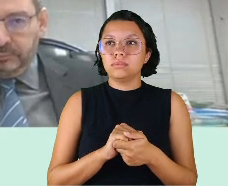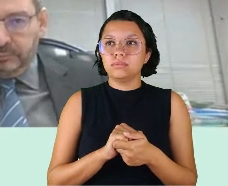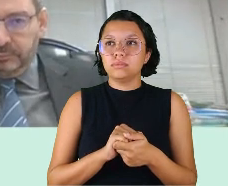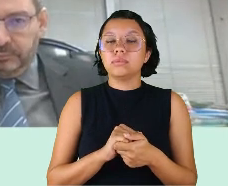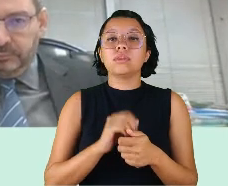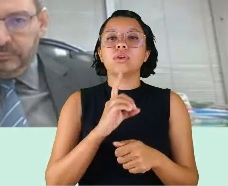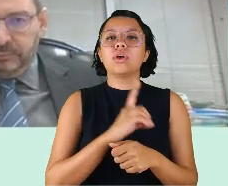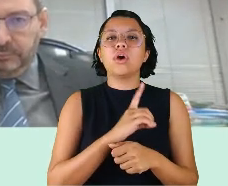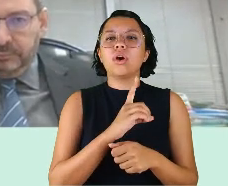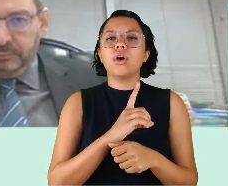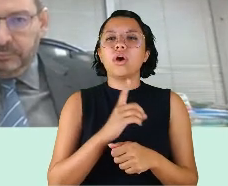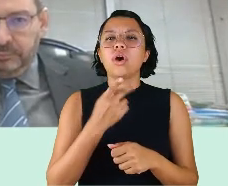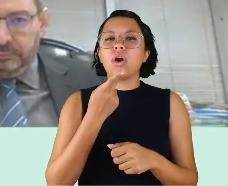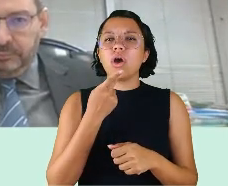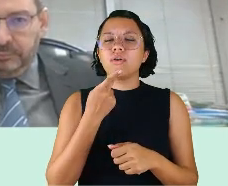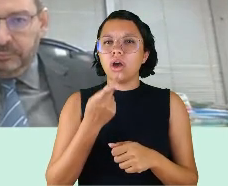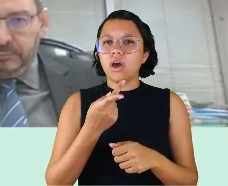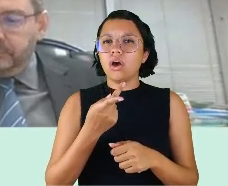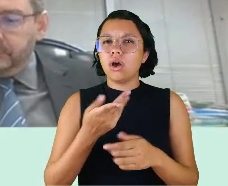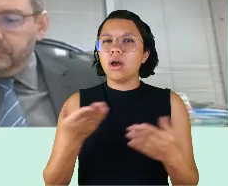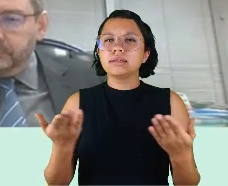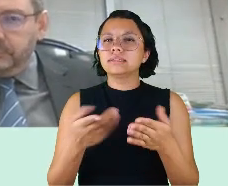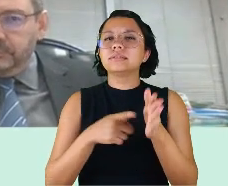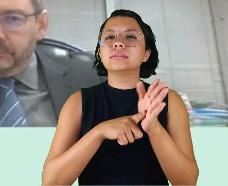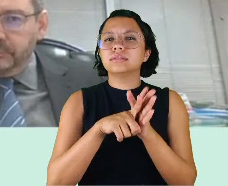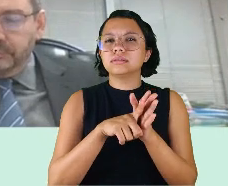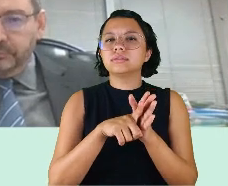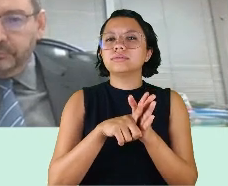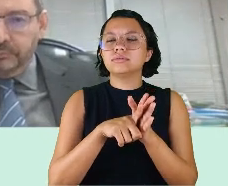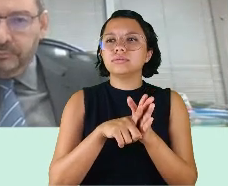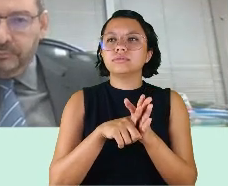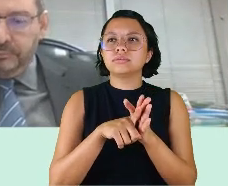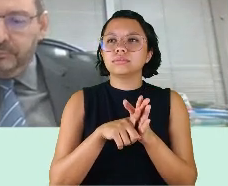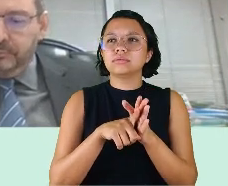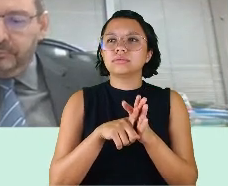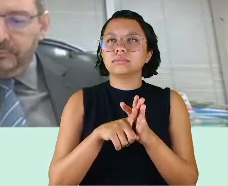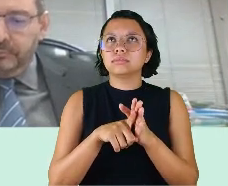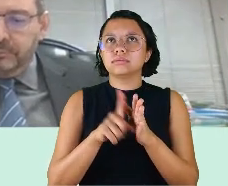a doutora Terezinha levantou aí essa questão